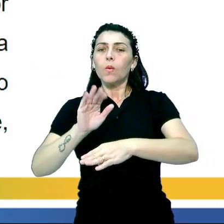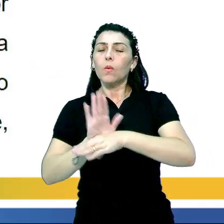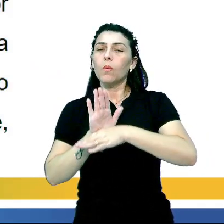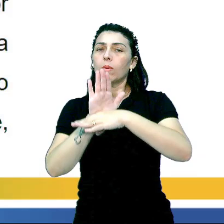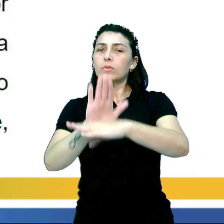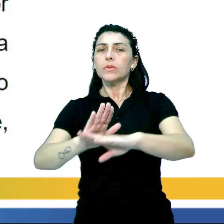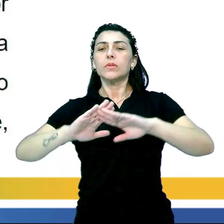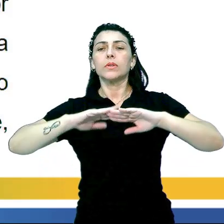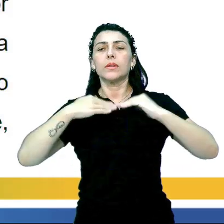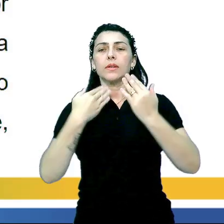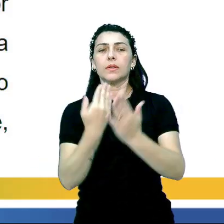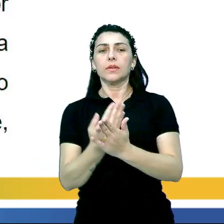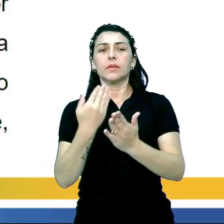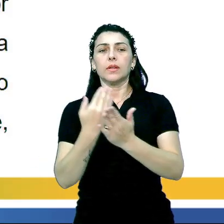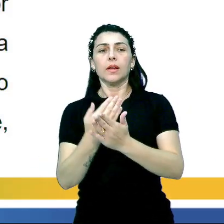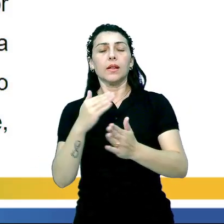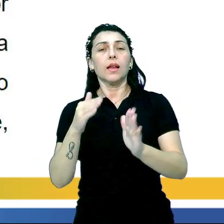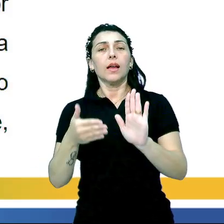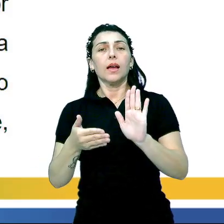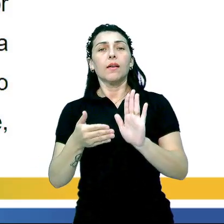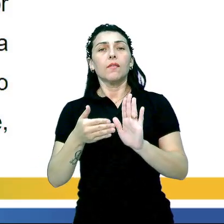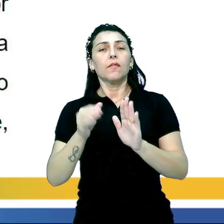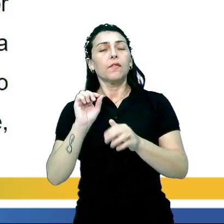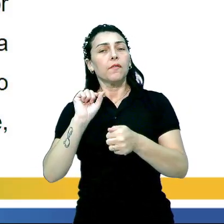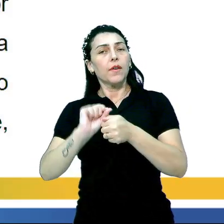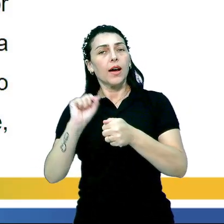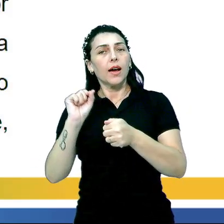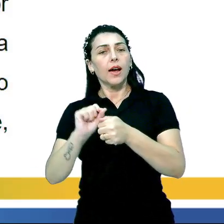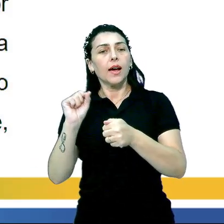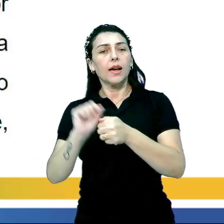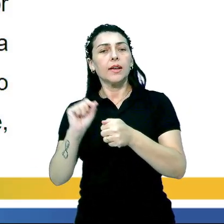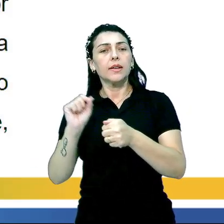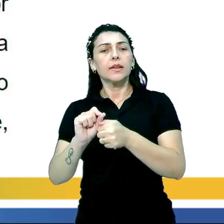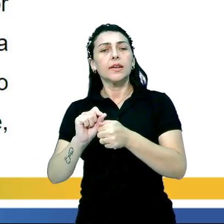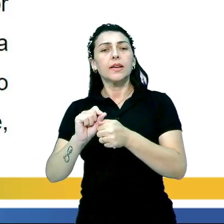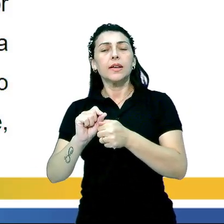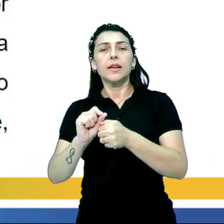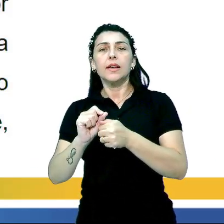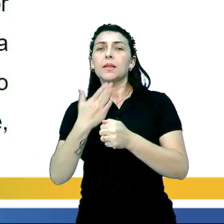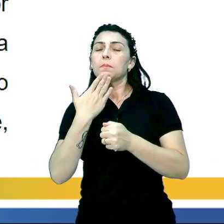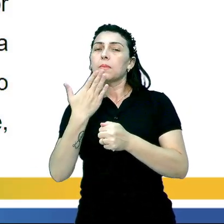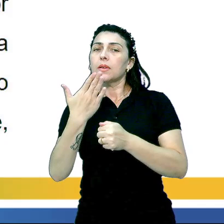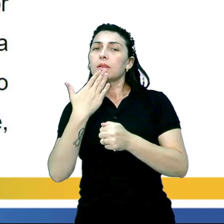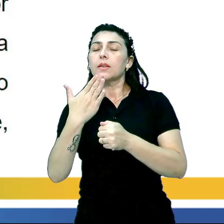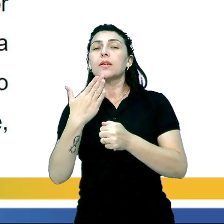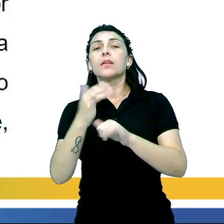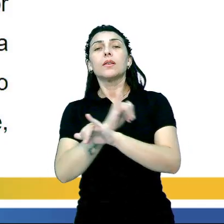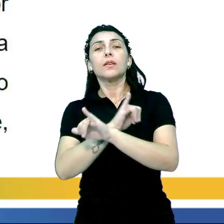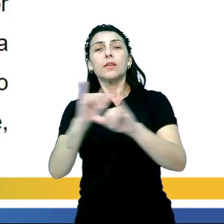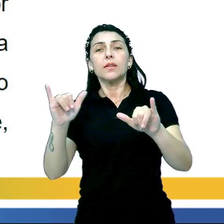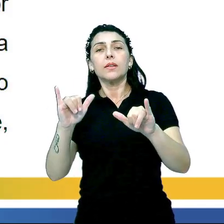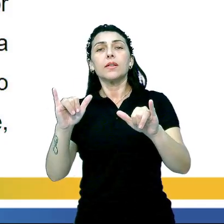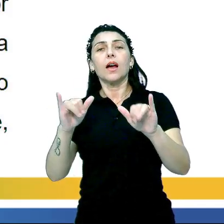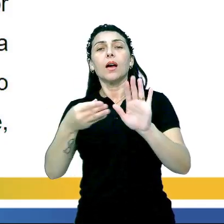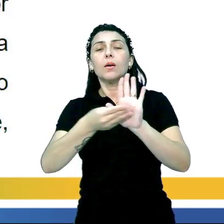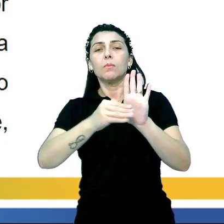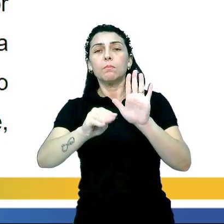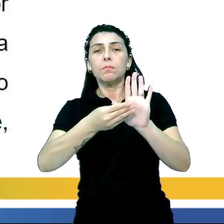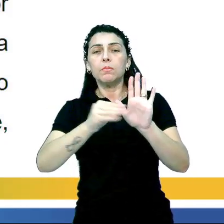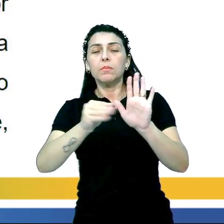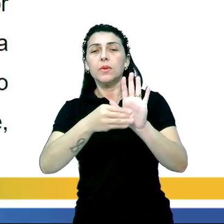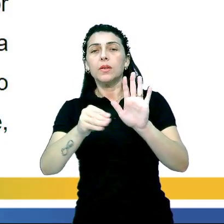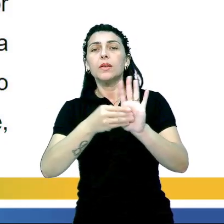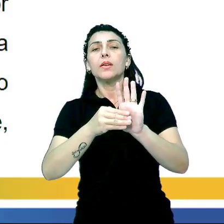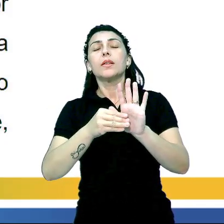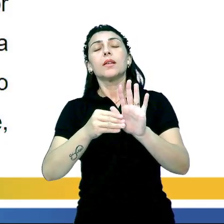Educação, com auxílio das escolas, promova saraus e campanhas em diversas mídias de massa